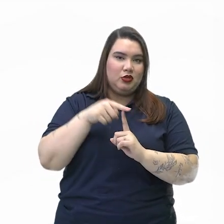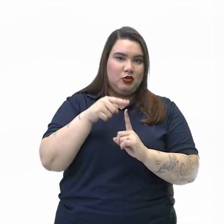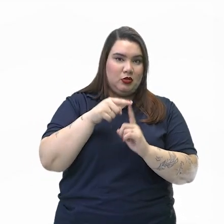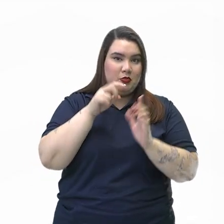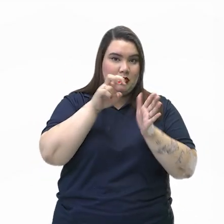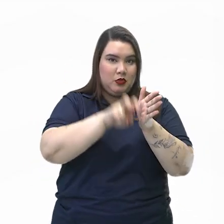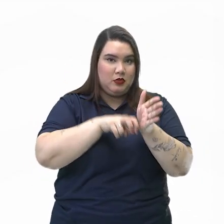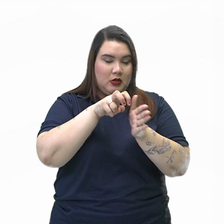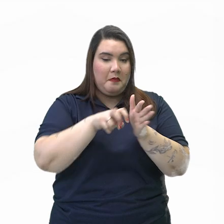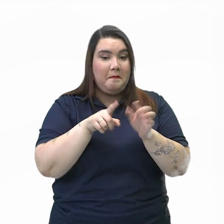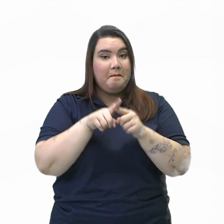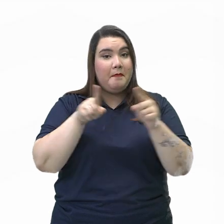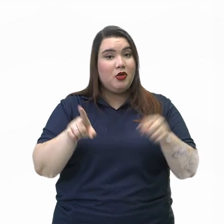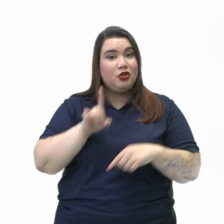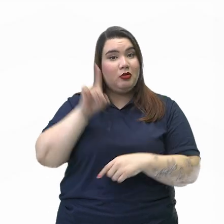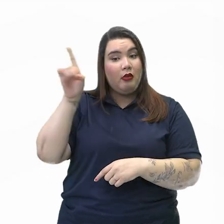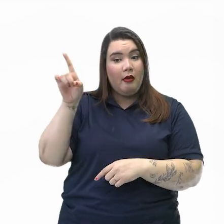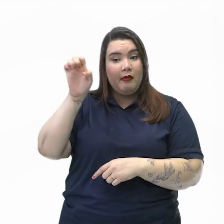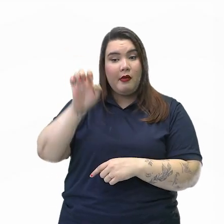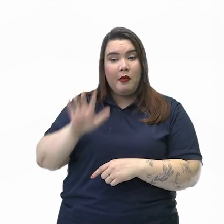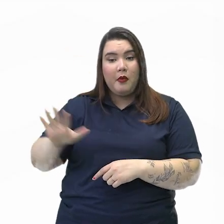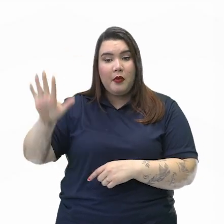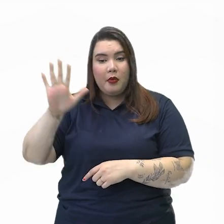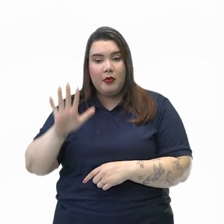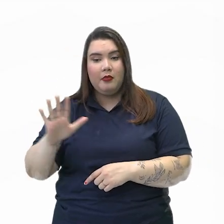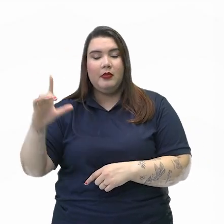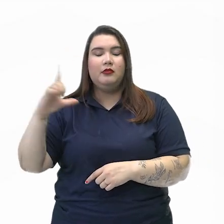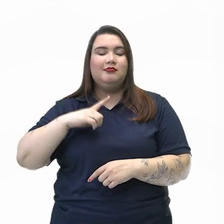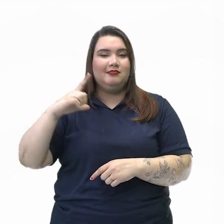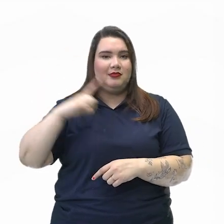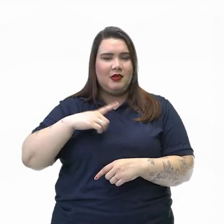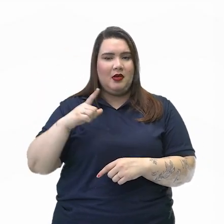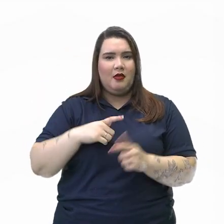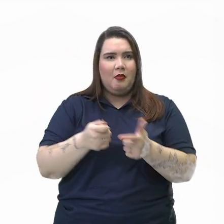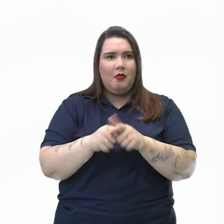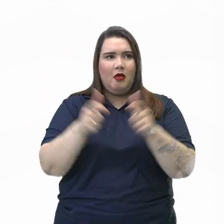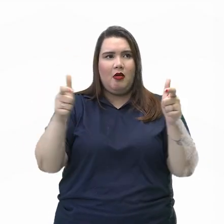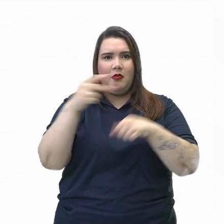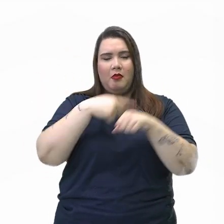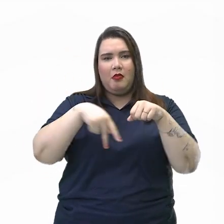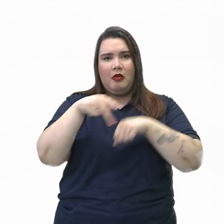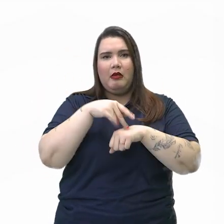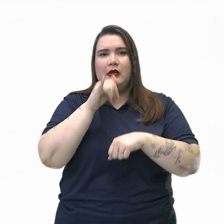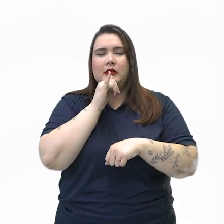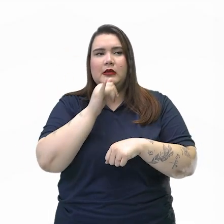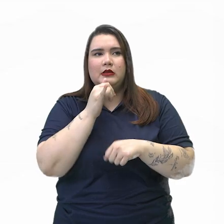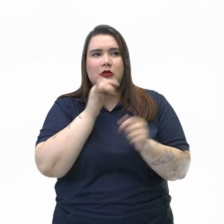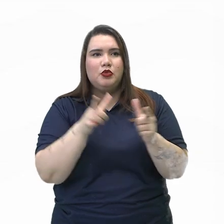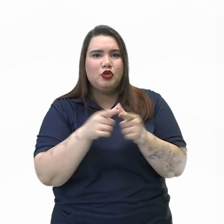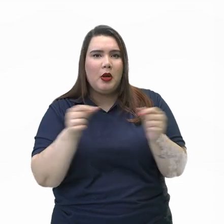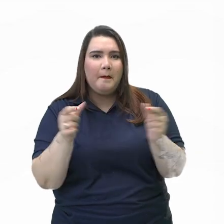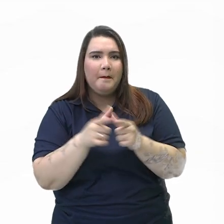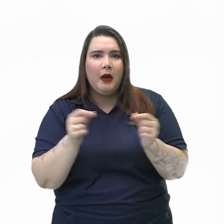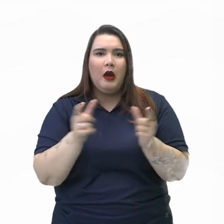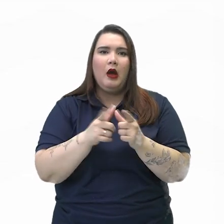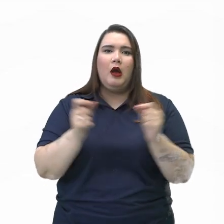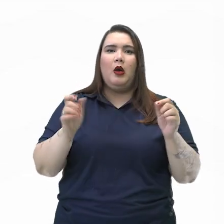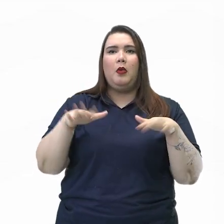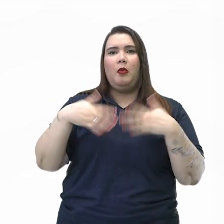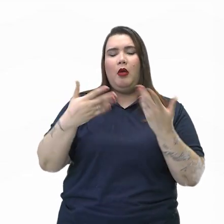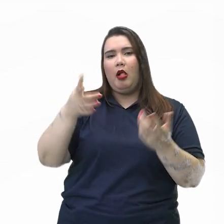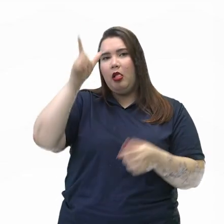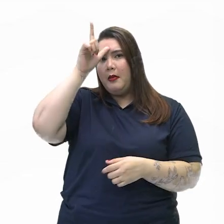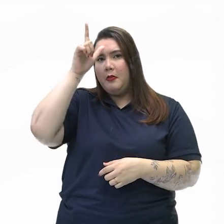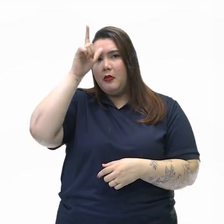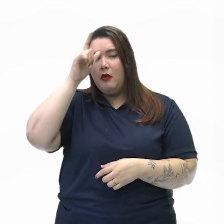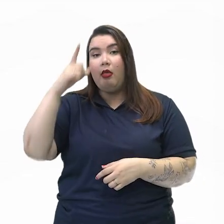na Europa nós temos muitos países, como o Japão, a Alemanha, que tem o trem